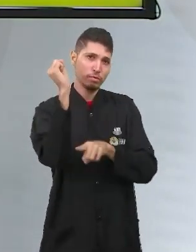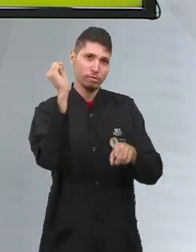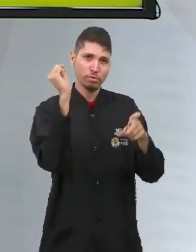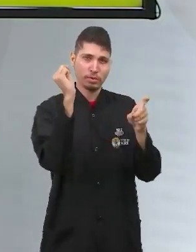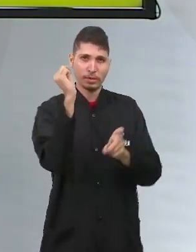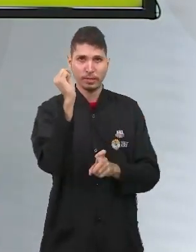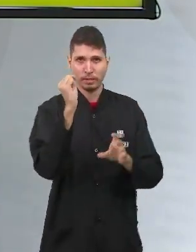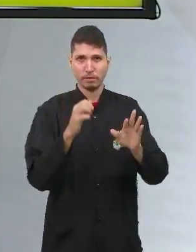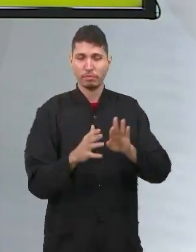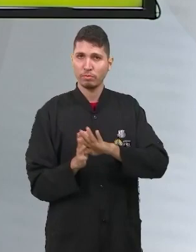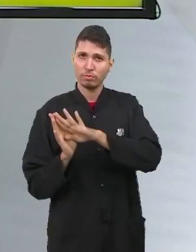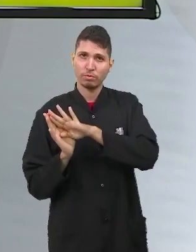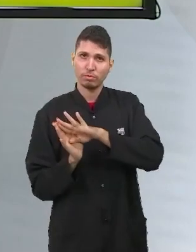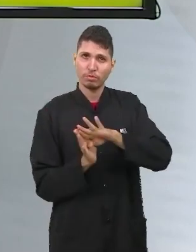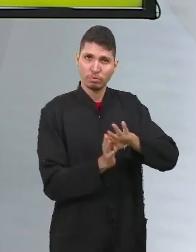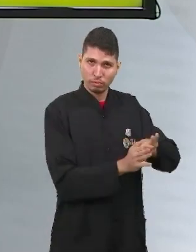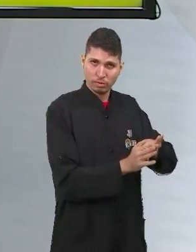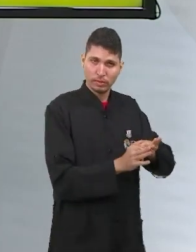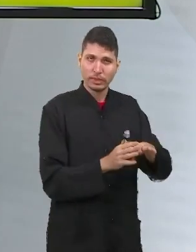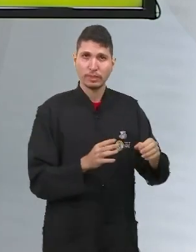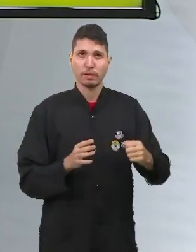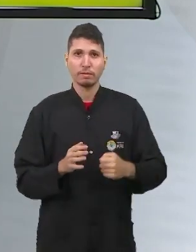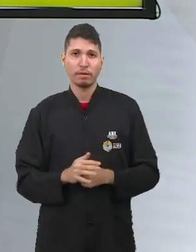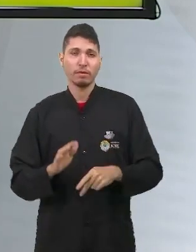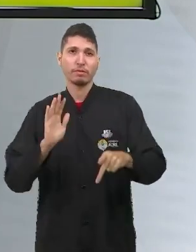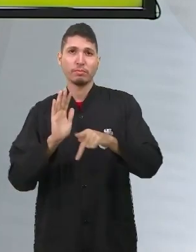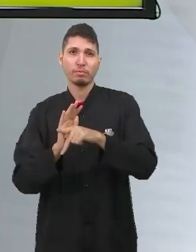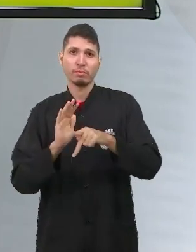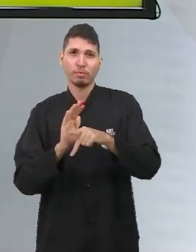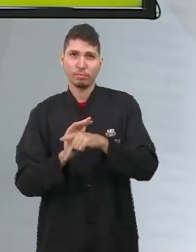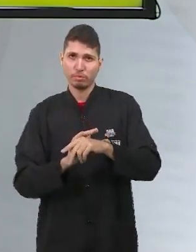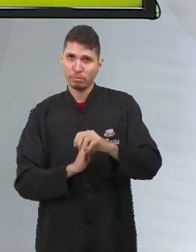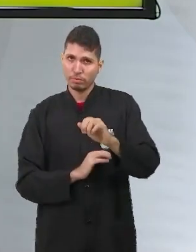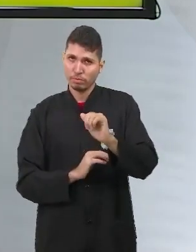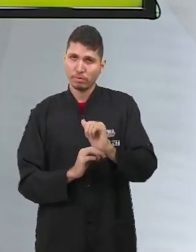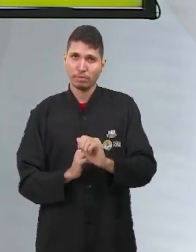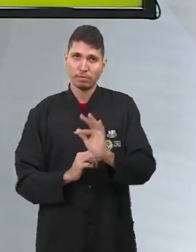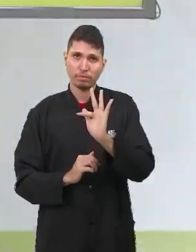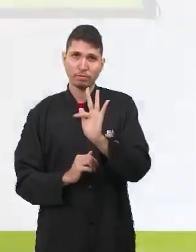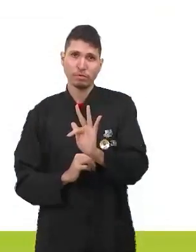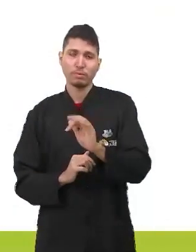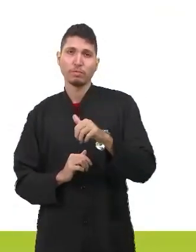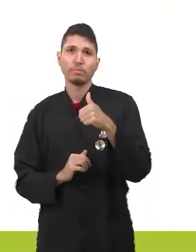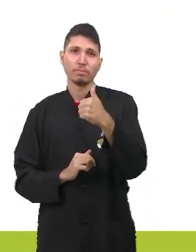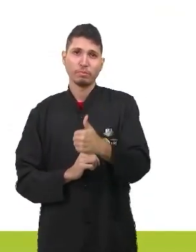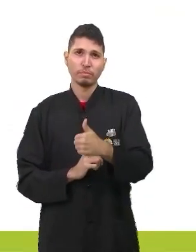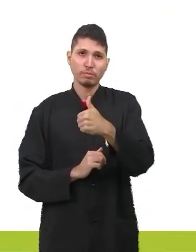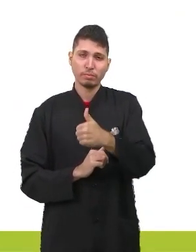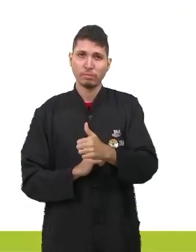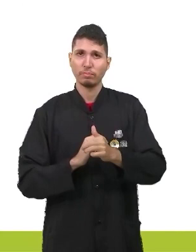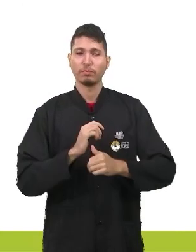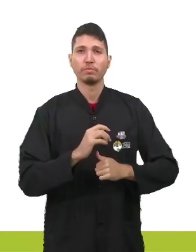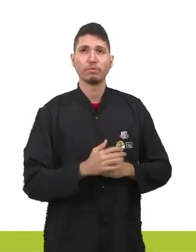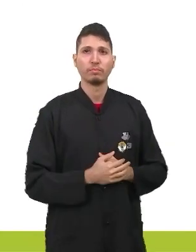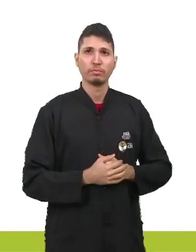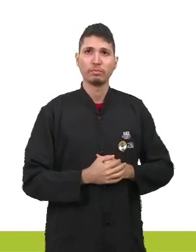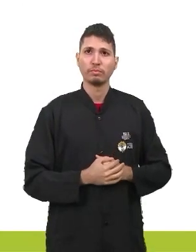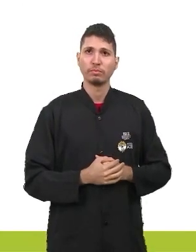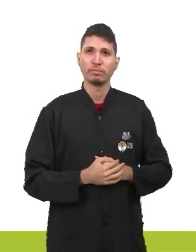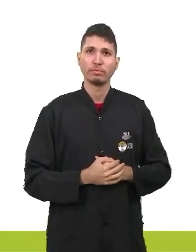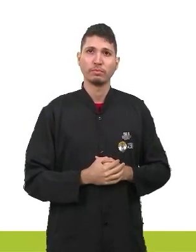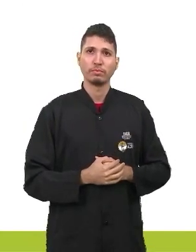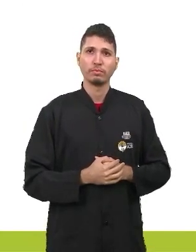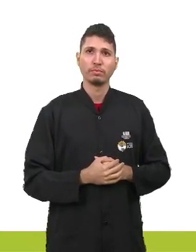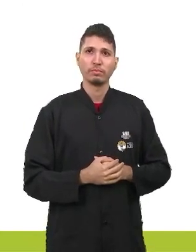do segundo grau e passa a ser de novo, ou normalmente, uma função do primeiro grau, tá bom? Vamos continuar no conceito. A questão de